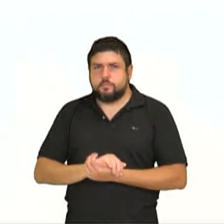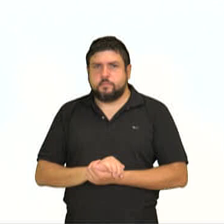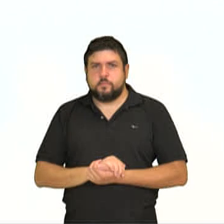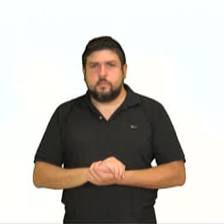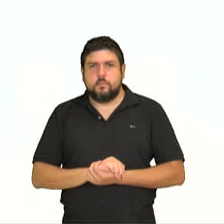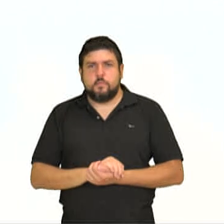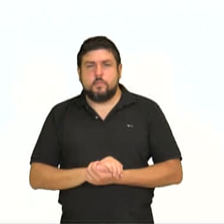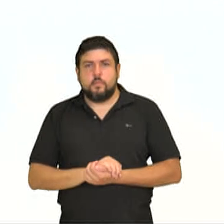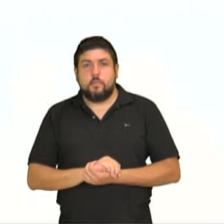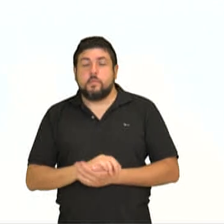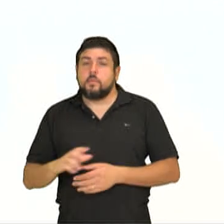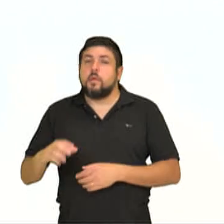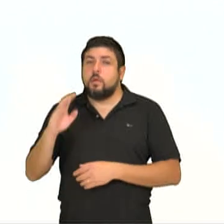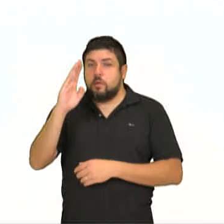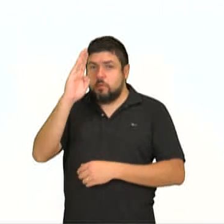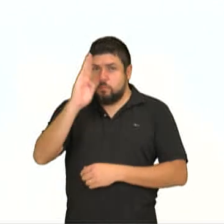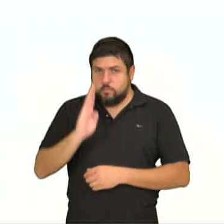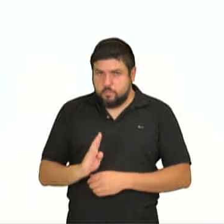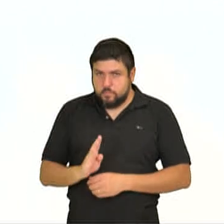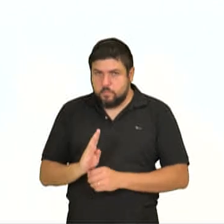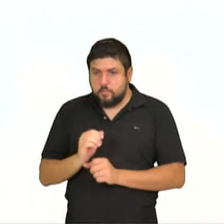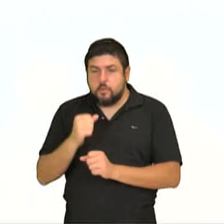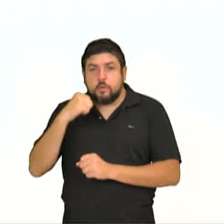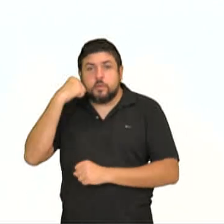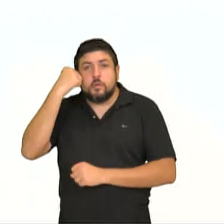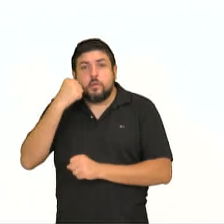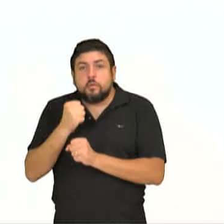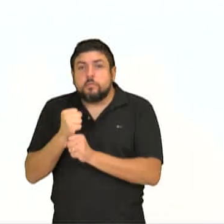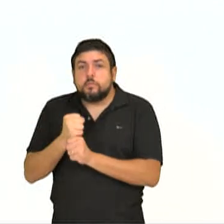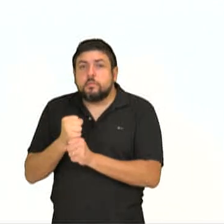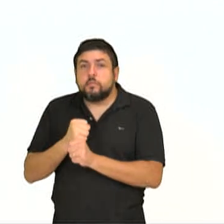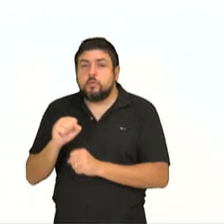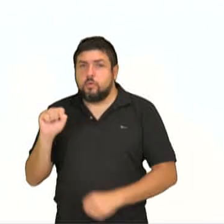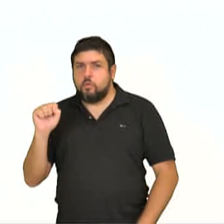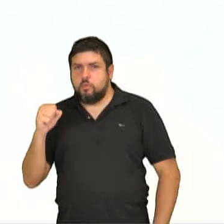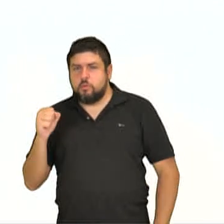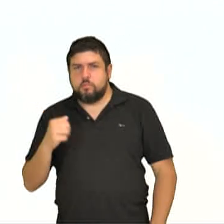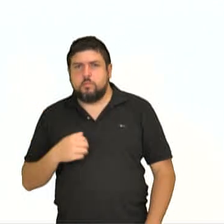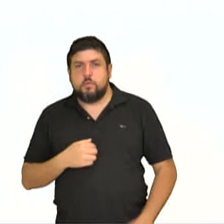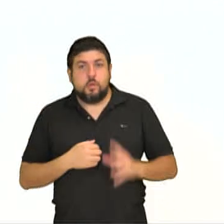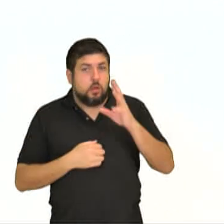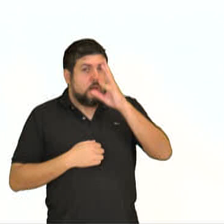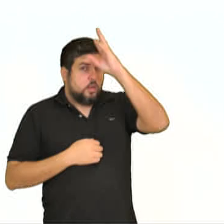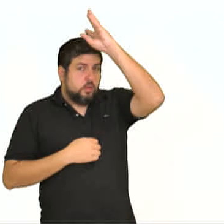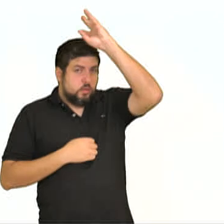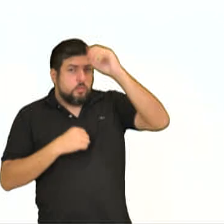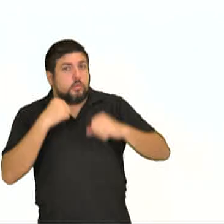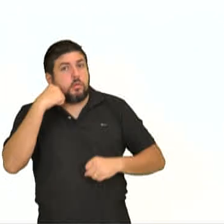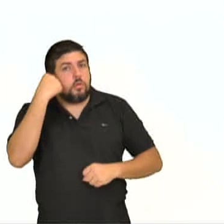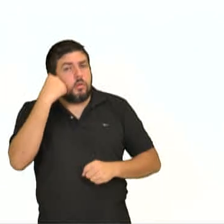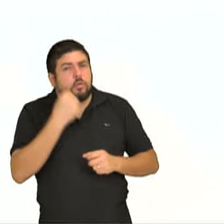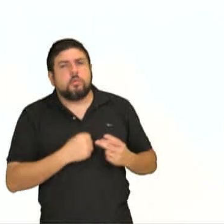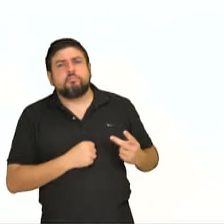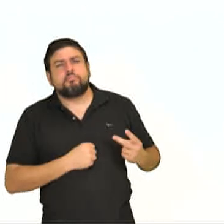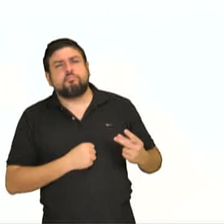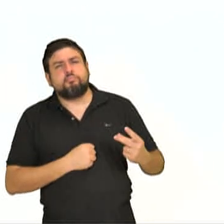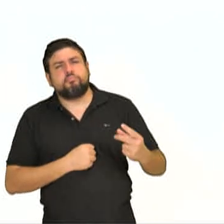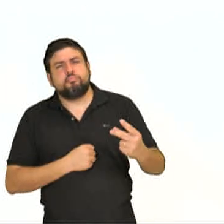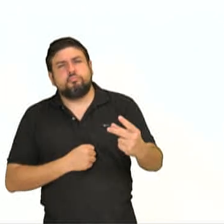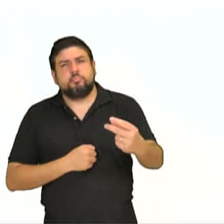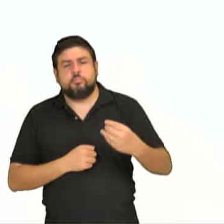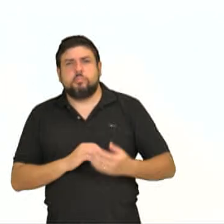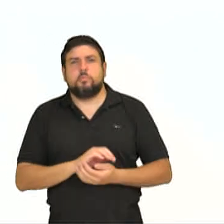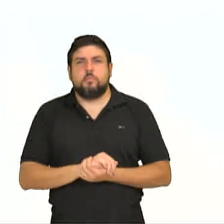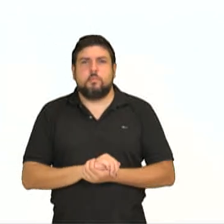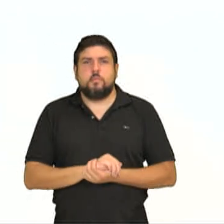que no Brasil os mandatos eles são de 8 anos, né? E em Roma o cargo do senador ele era vitalício, para a vida inteira. Né? Enquanto Roma o poder